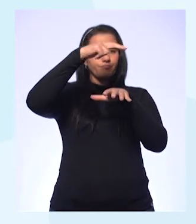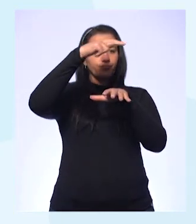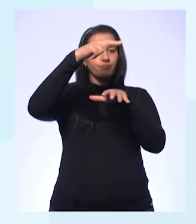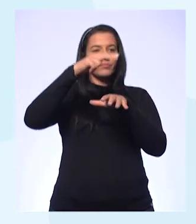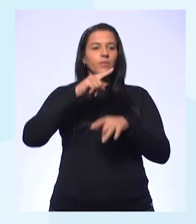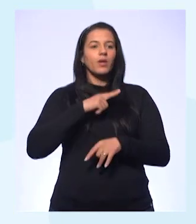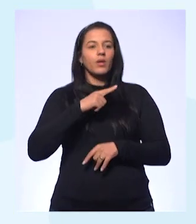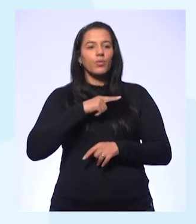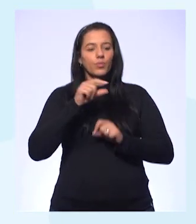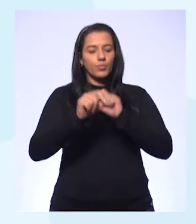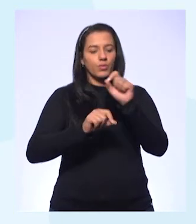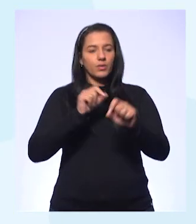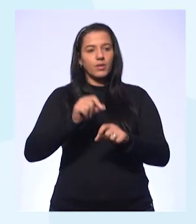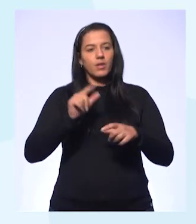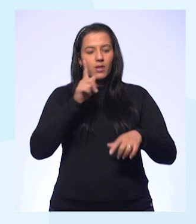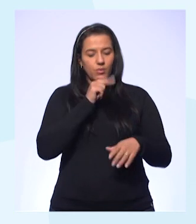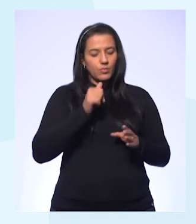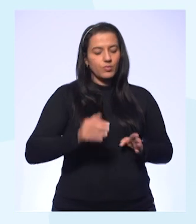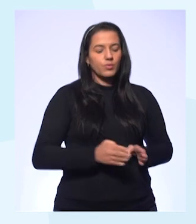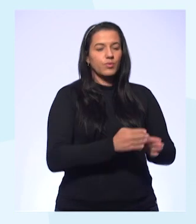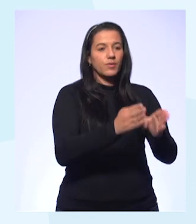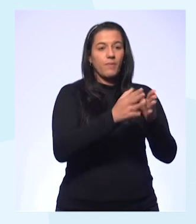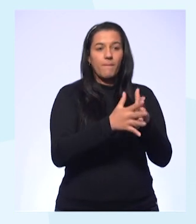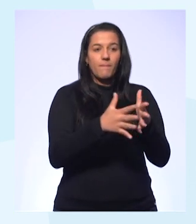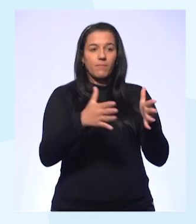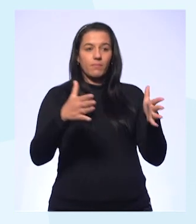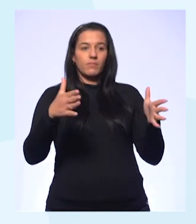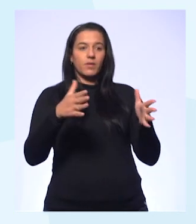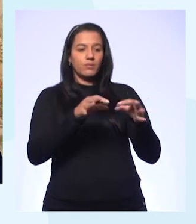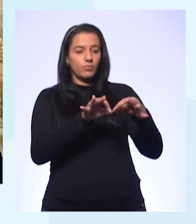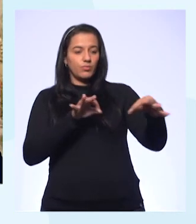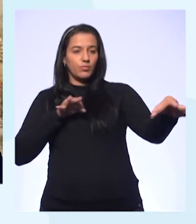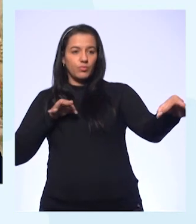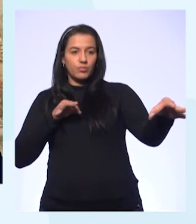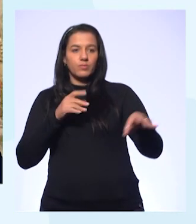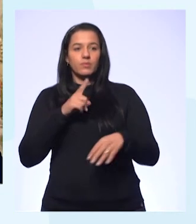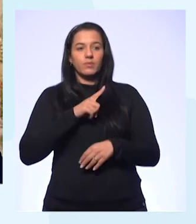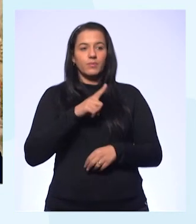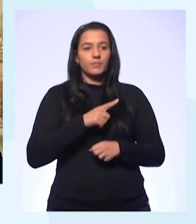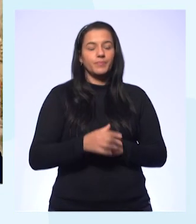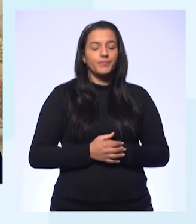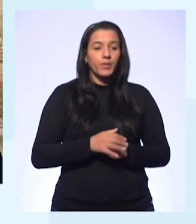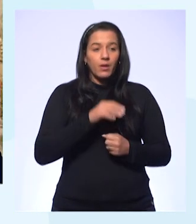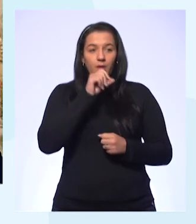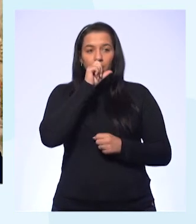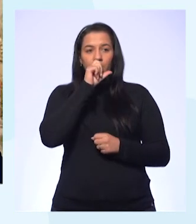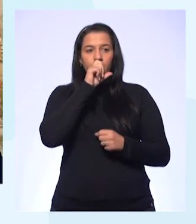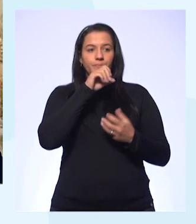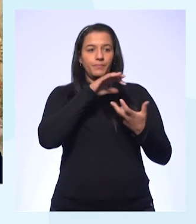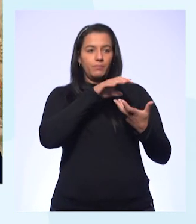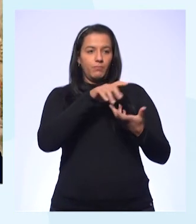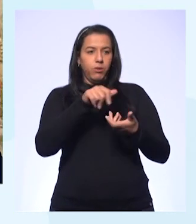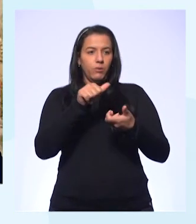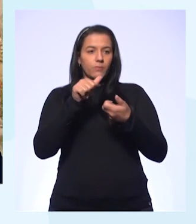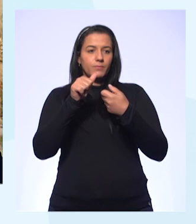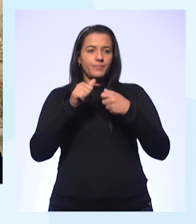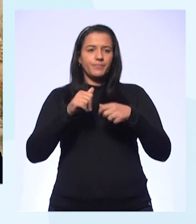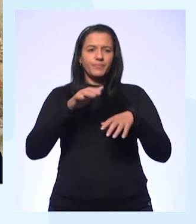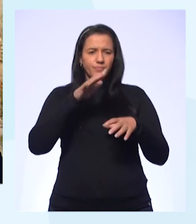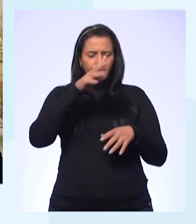como eu falei anteriormente, é um dos rios mais extensos, né, do planeta, tá? Ele está lá numa projeção do norte da África,